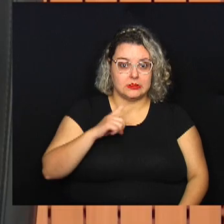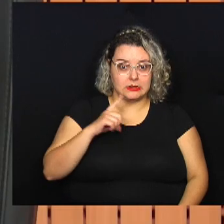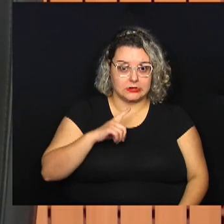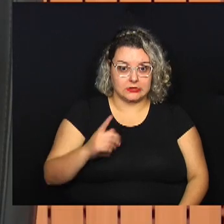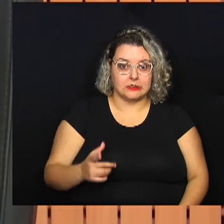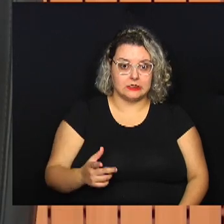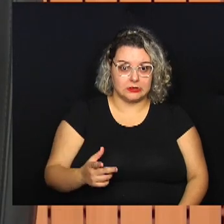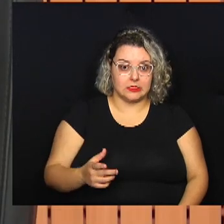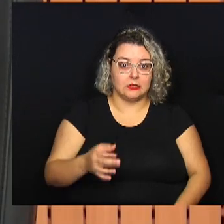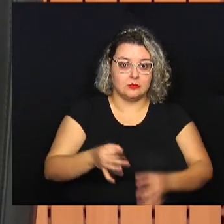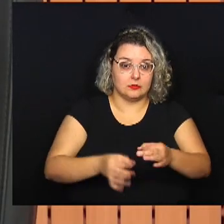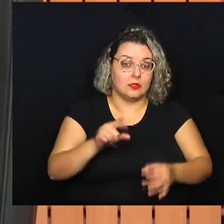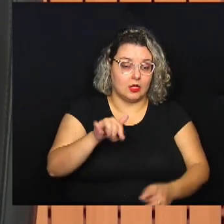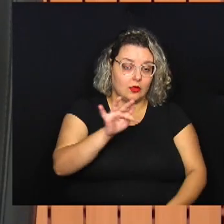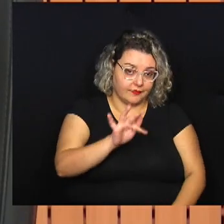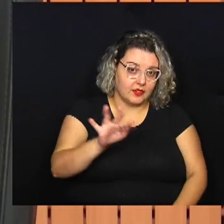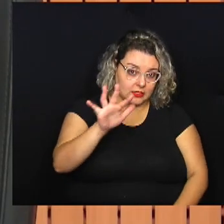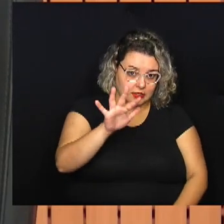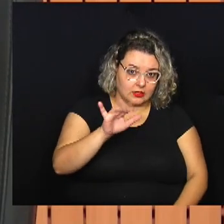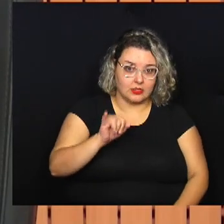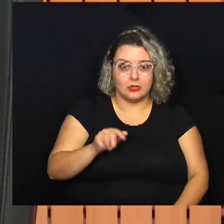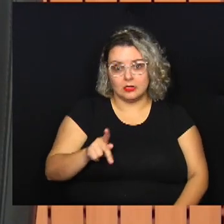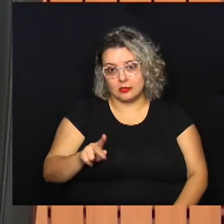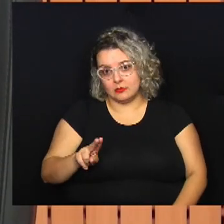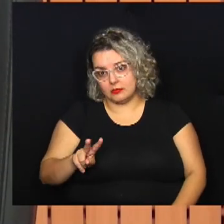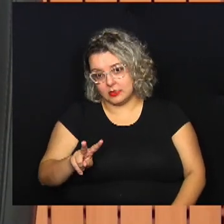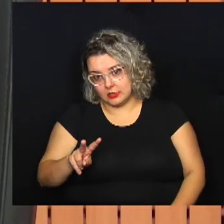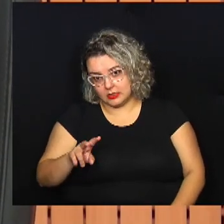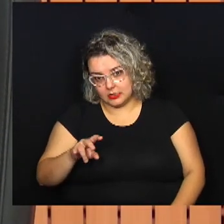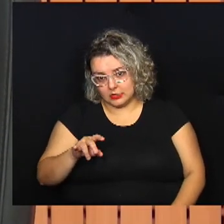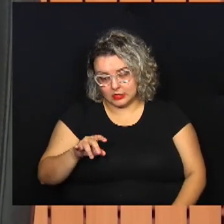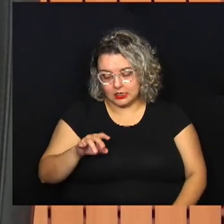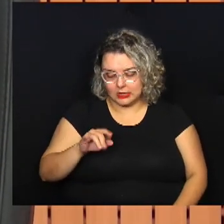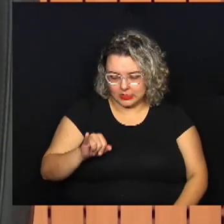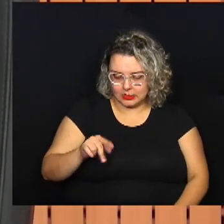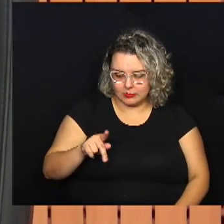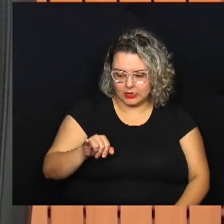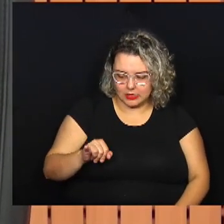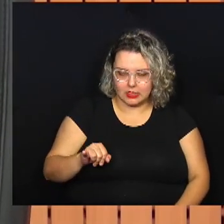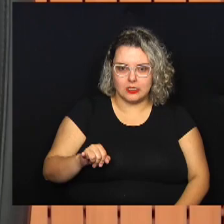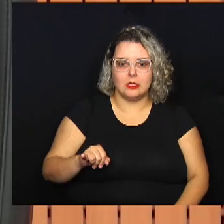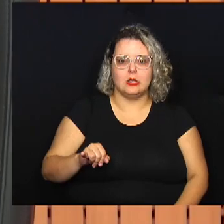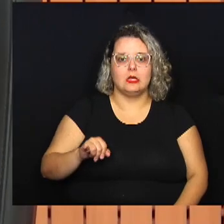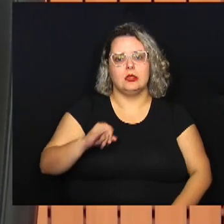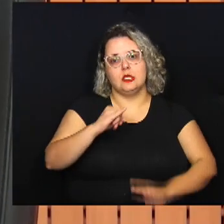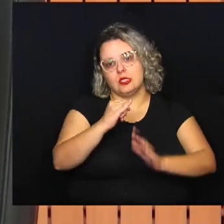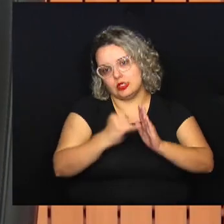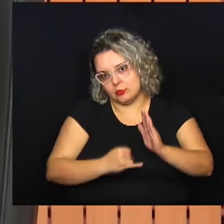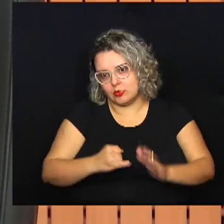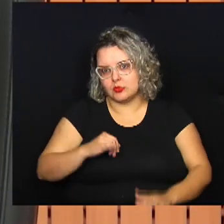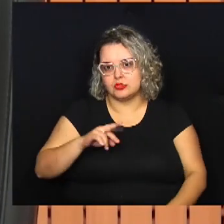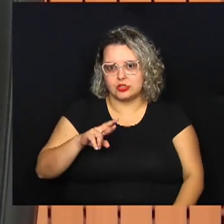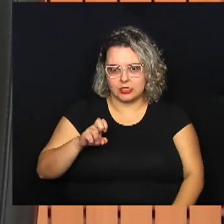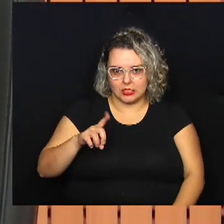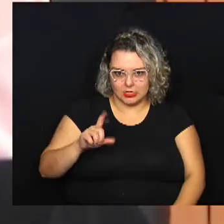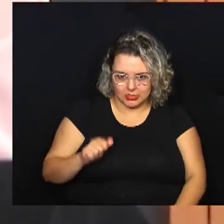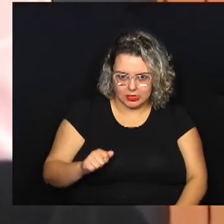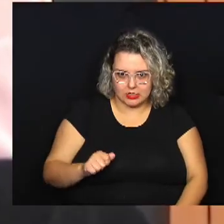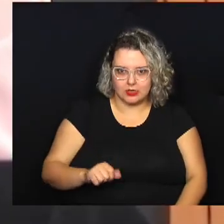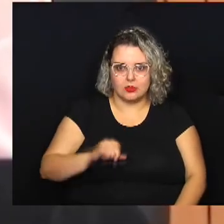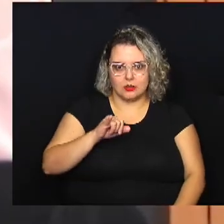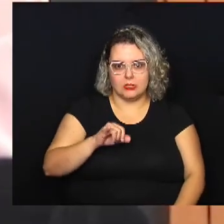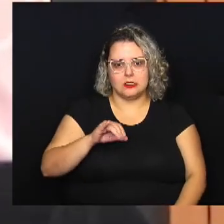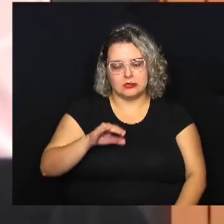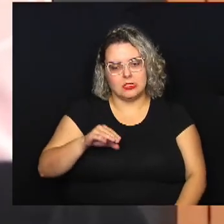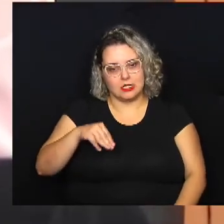os tributos federais, IPI, PIS, COFINS, Imposto de Renda, e principalmente o imposto estadual chamado ICMS.